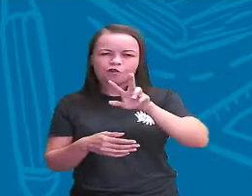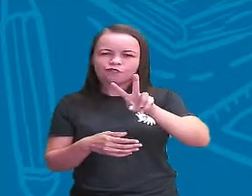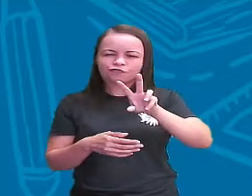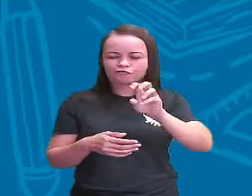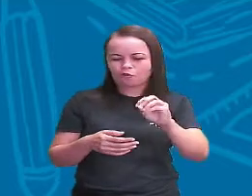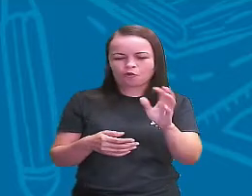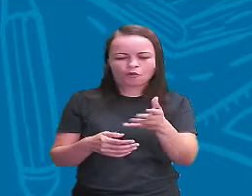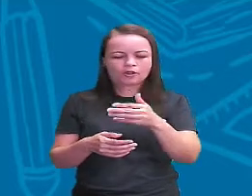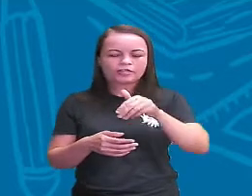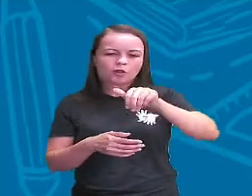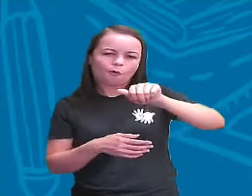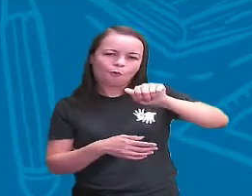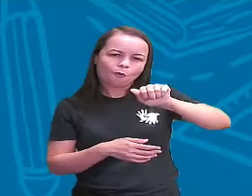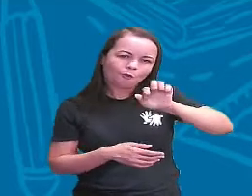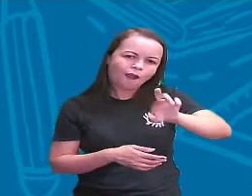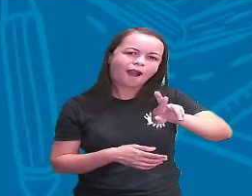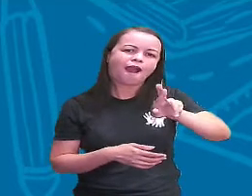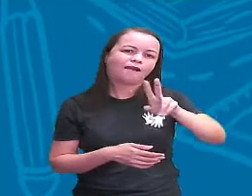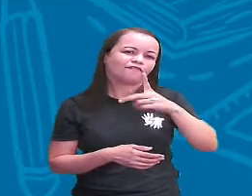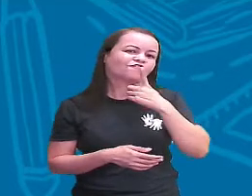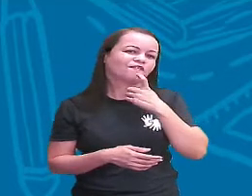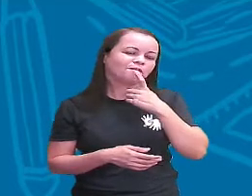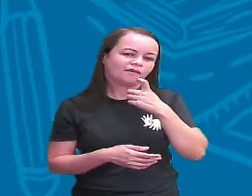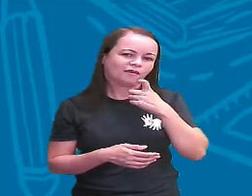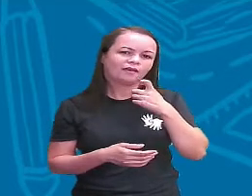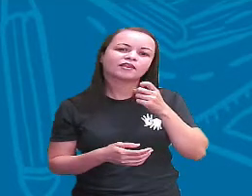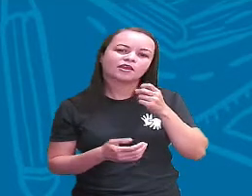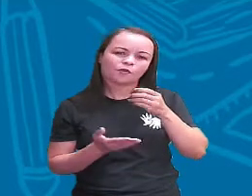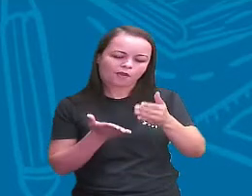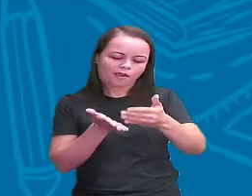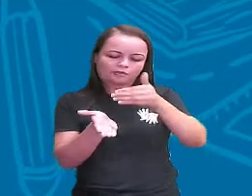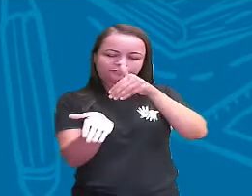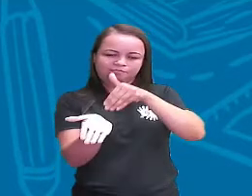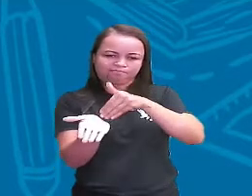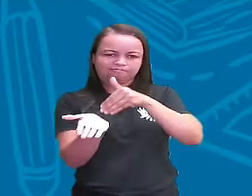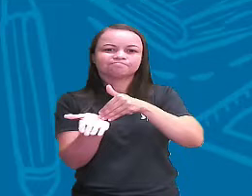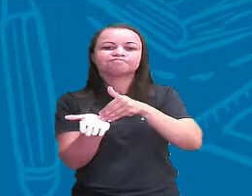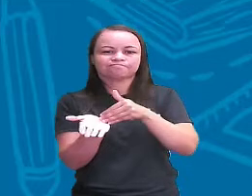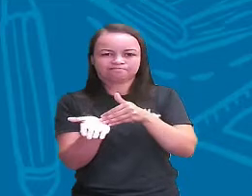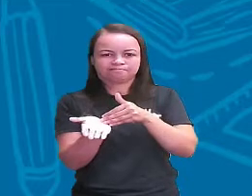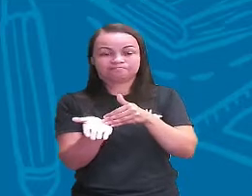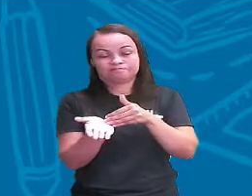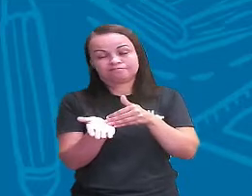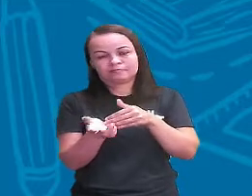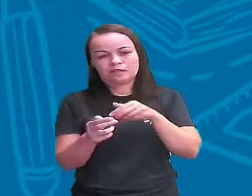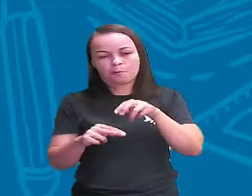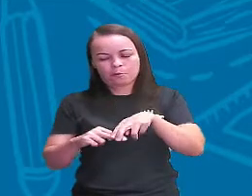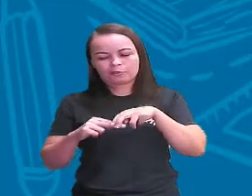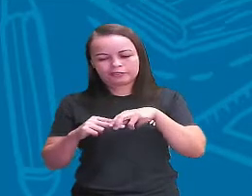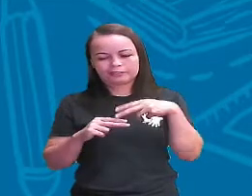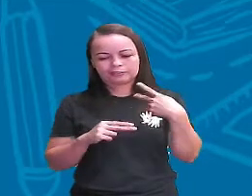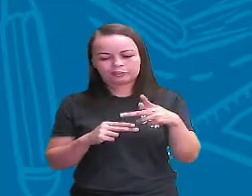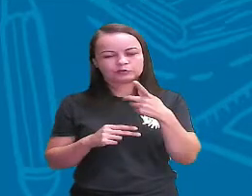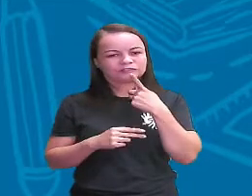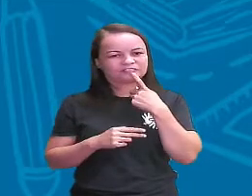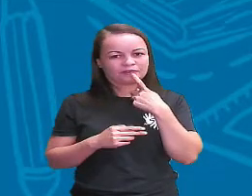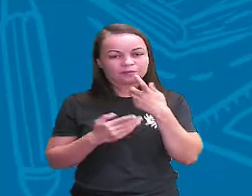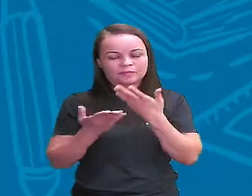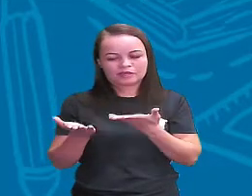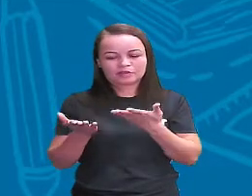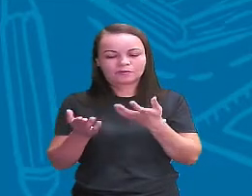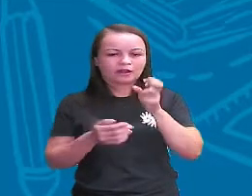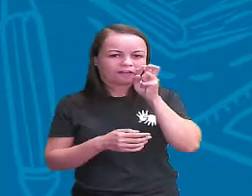ela é a antepenúltima, tá? Então, por isso que ela está destacada de vermelho, porque ela é a sílaba tônica, a